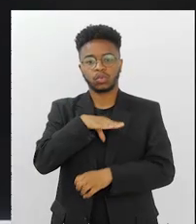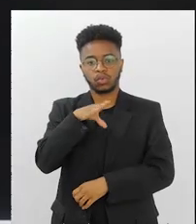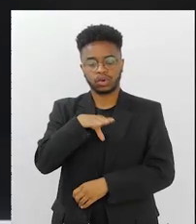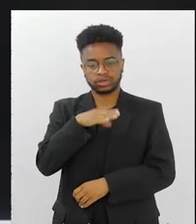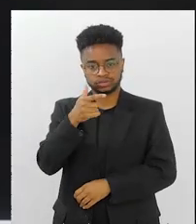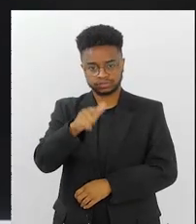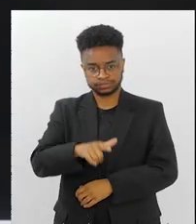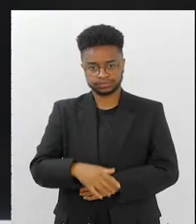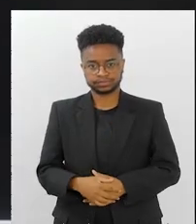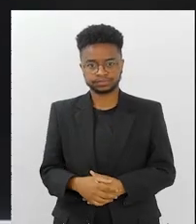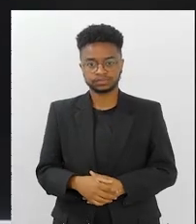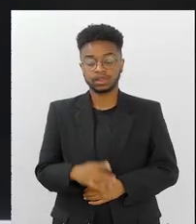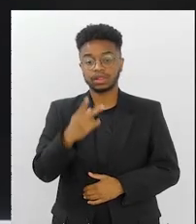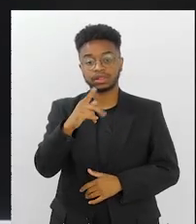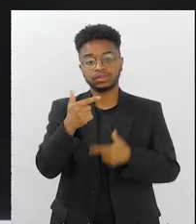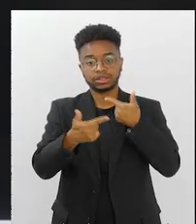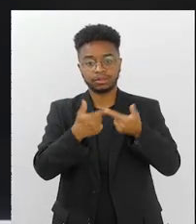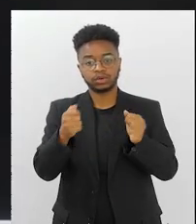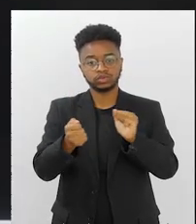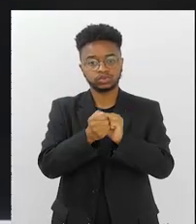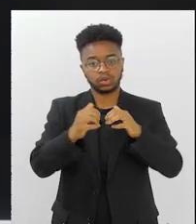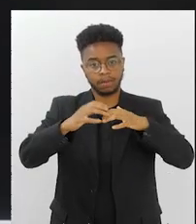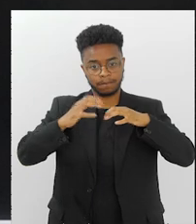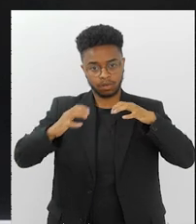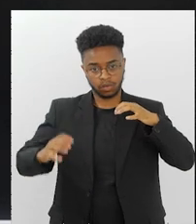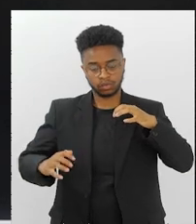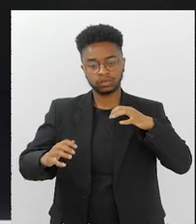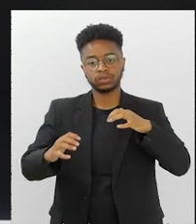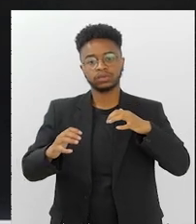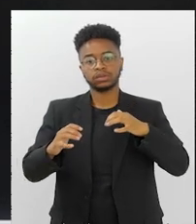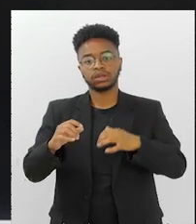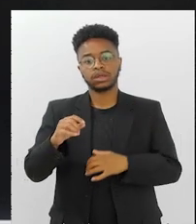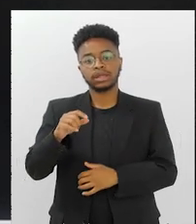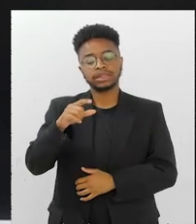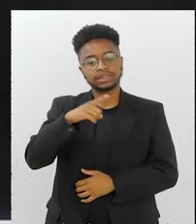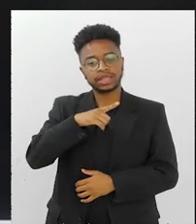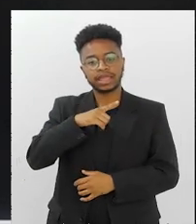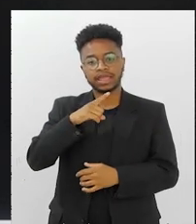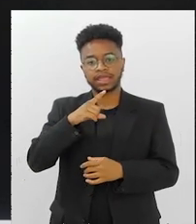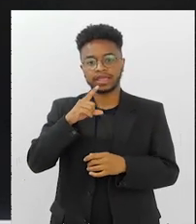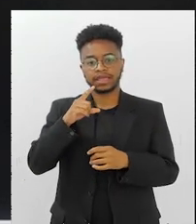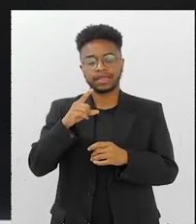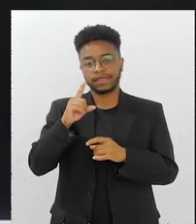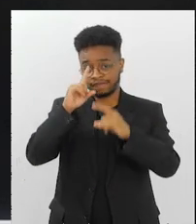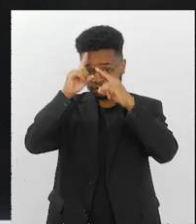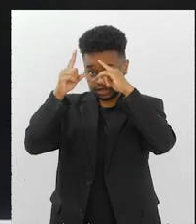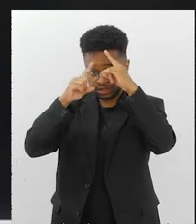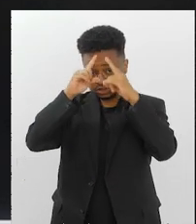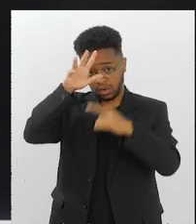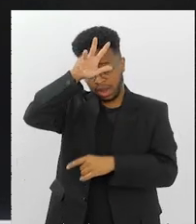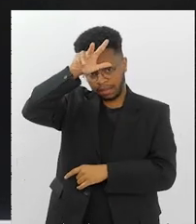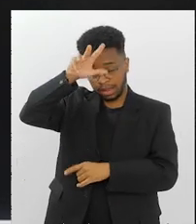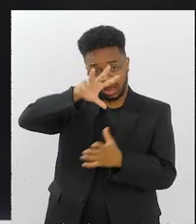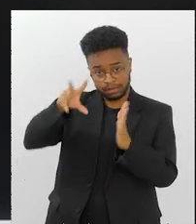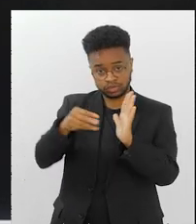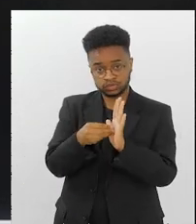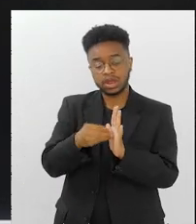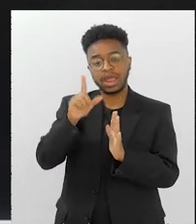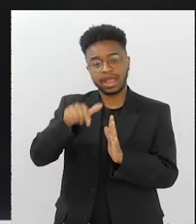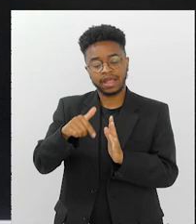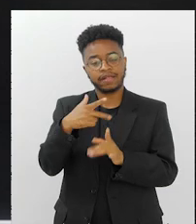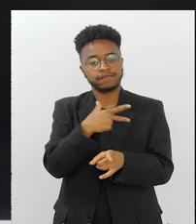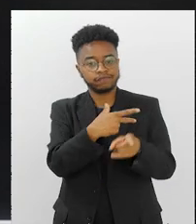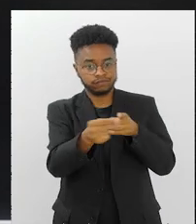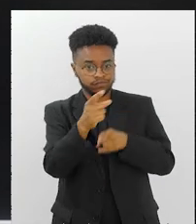ousadia o teu trabalho na Porto da Pedra que a invenção da Amazônia que foi o carnaval campeão né